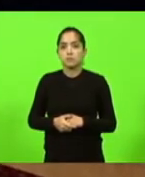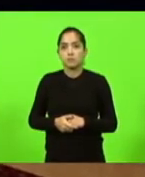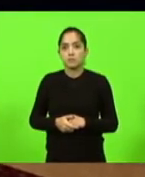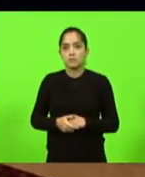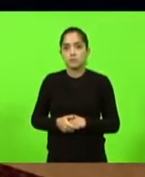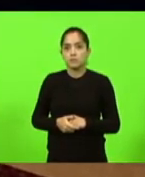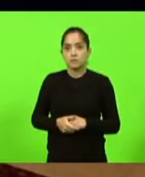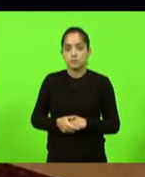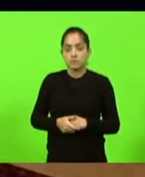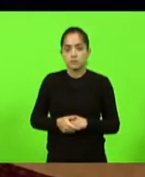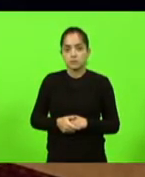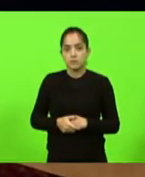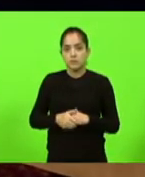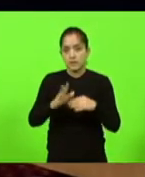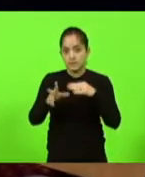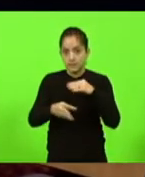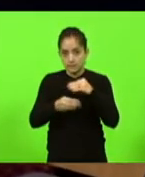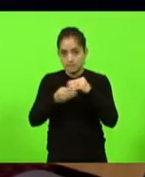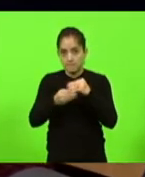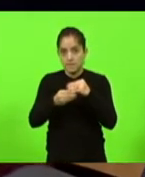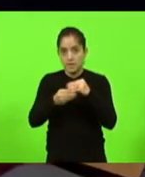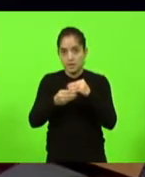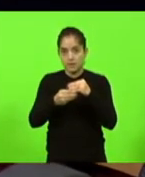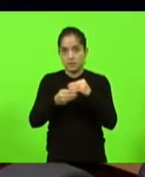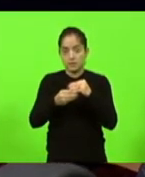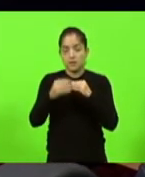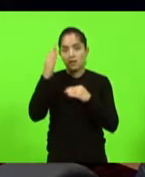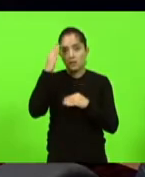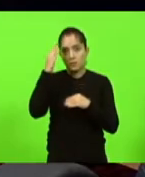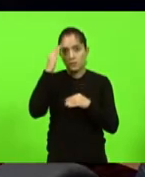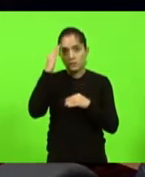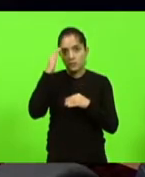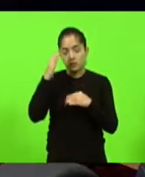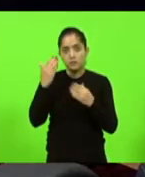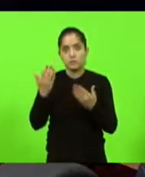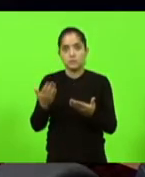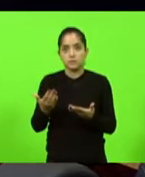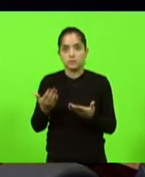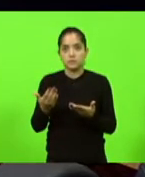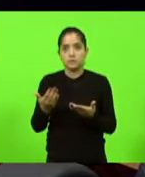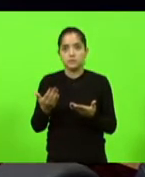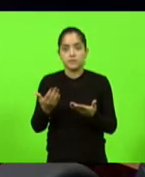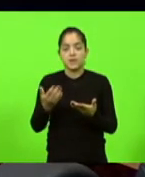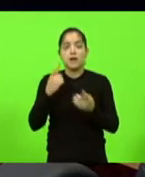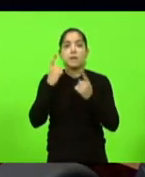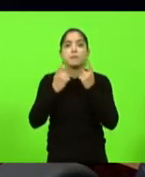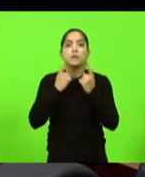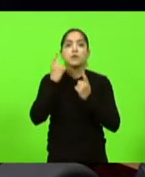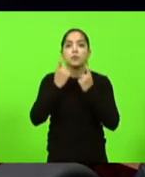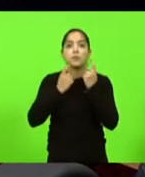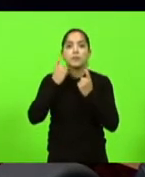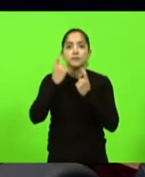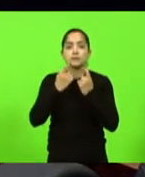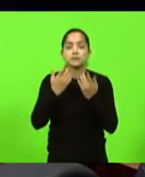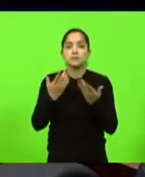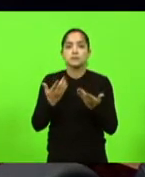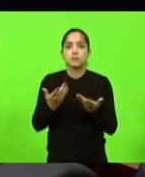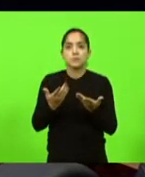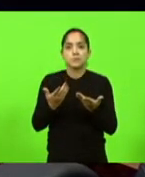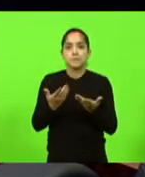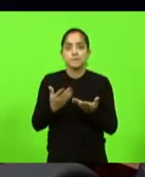presente emenda, eu entendo também a preocupação